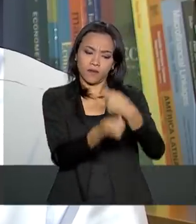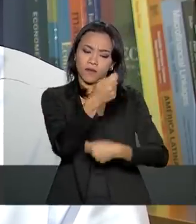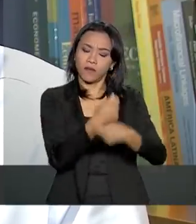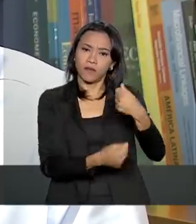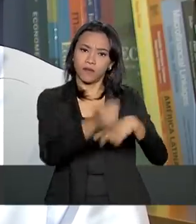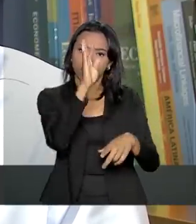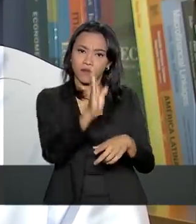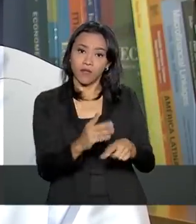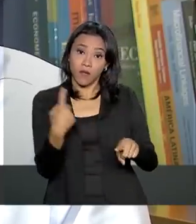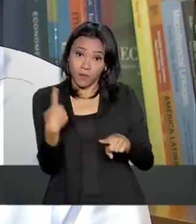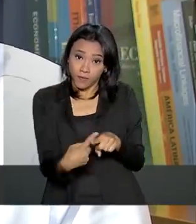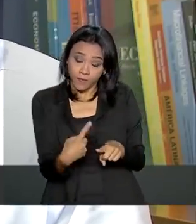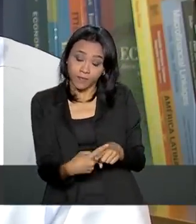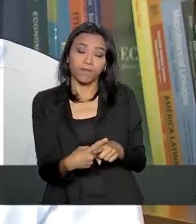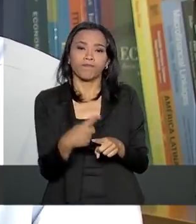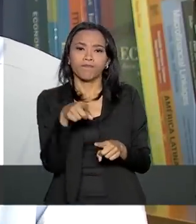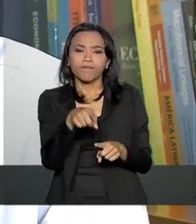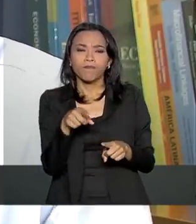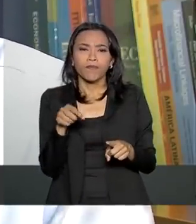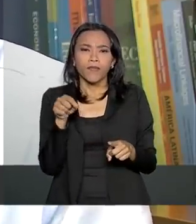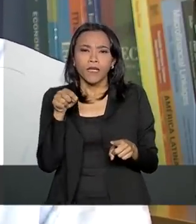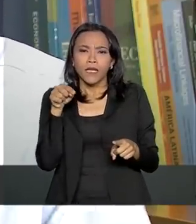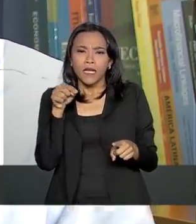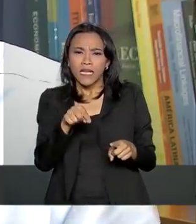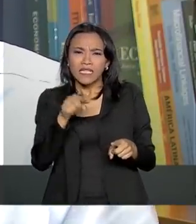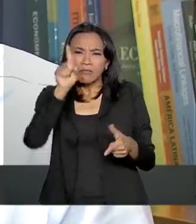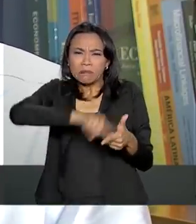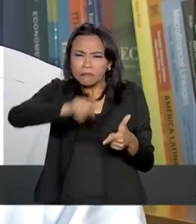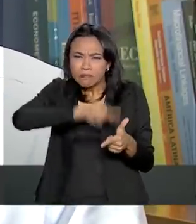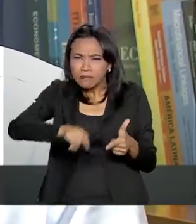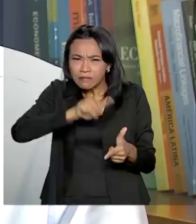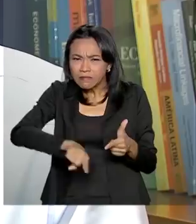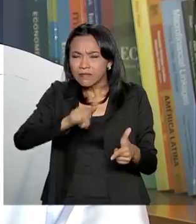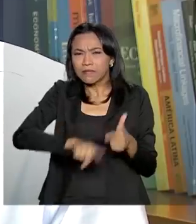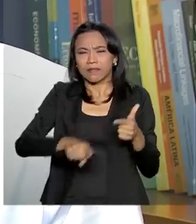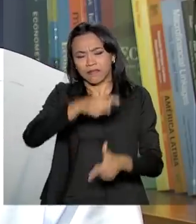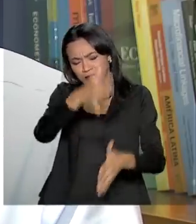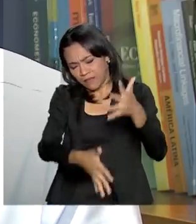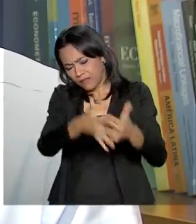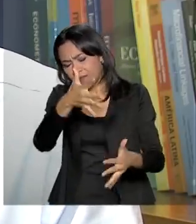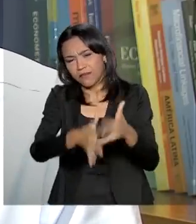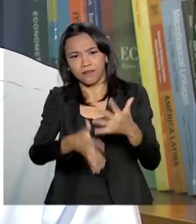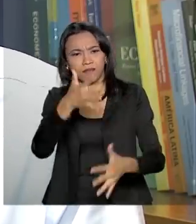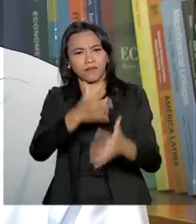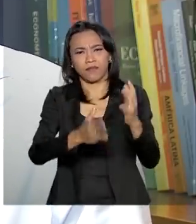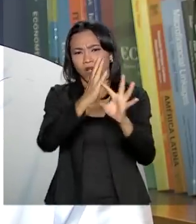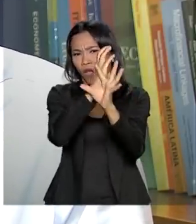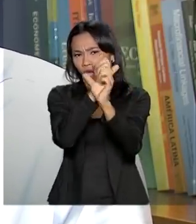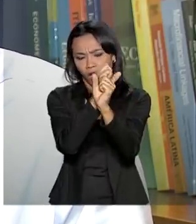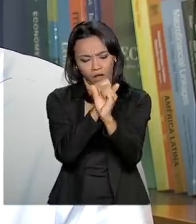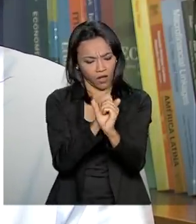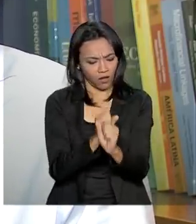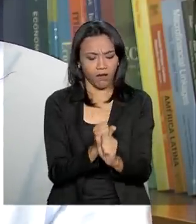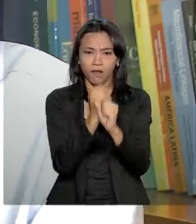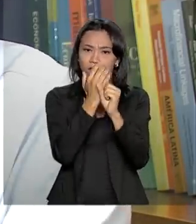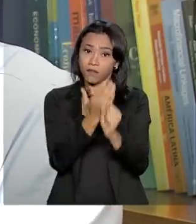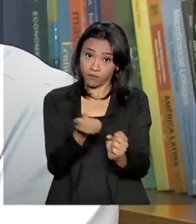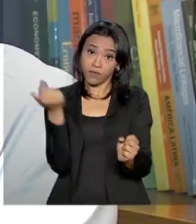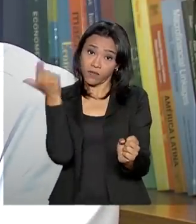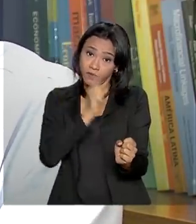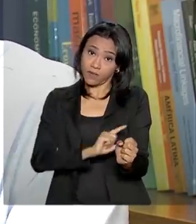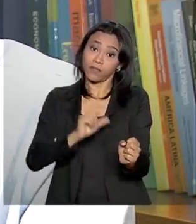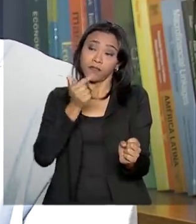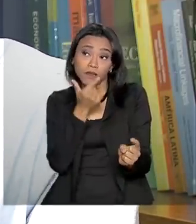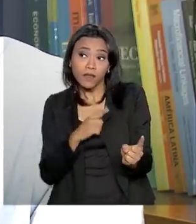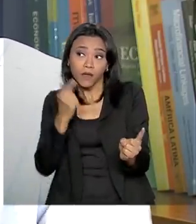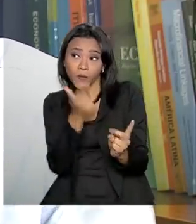ponto do orçamento está sendo, um grande gargalo do orçamento, um grande desafio do orçamento está sendo vencido. Tem outros para ser